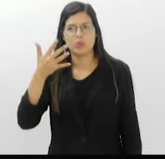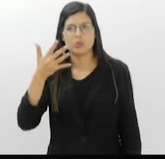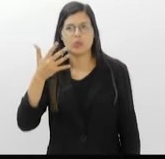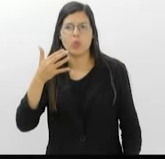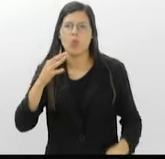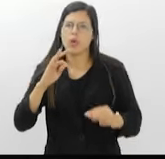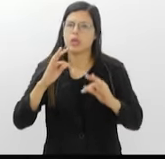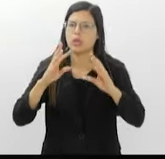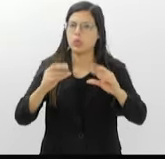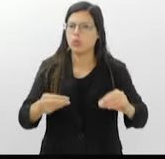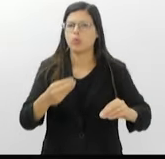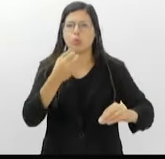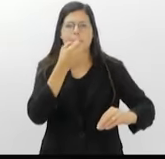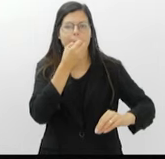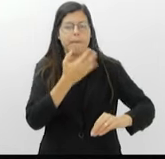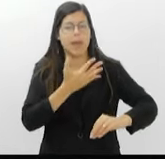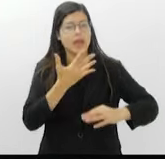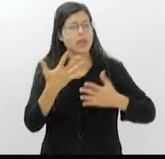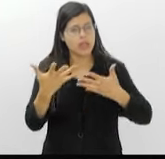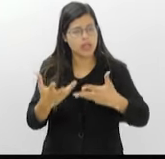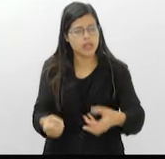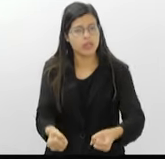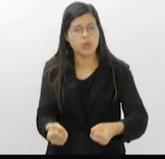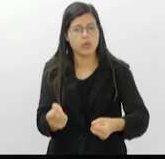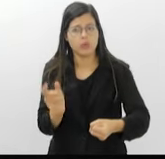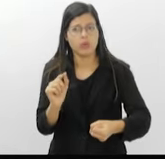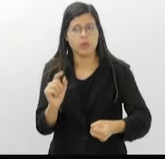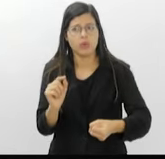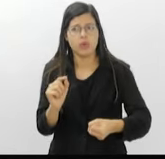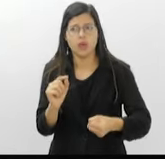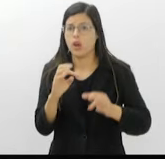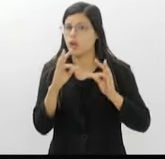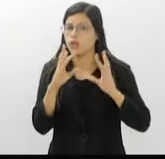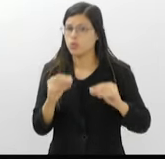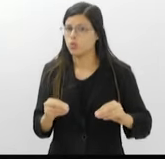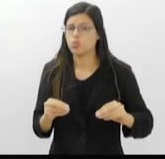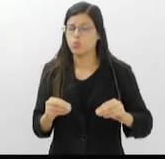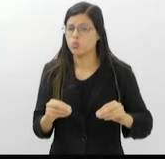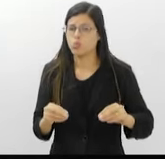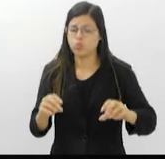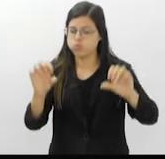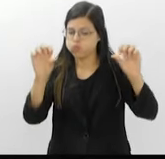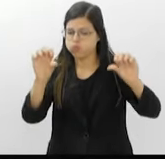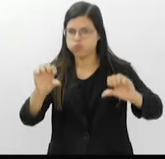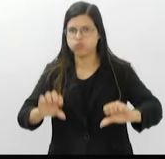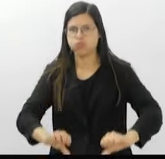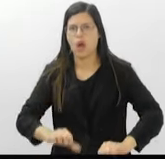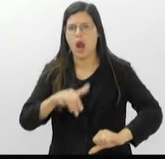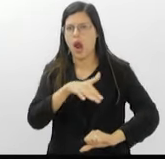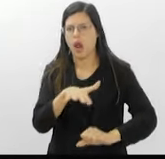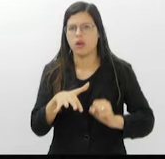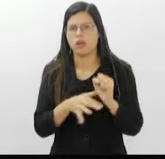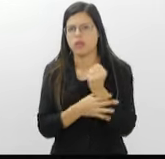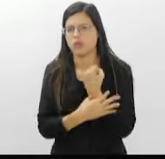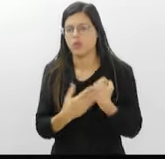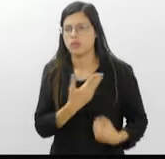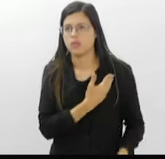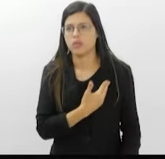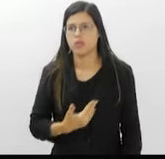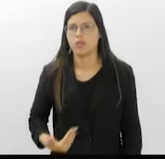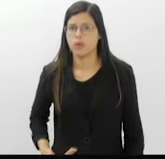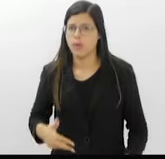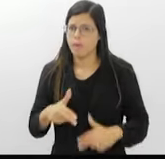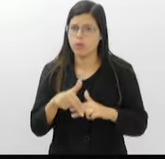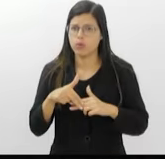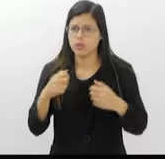indo bem, e assumiu que está tudo indo muito mal na área da segurança pública, daí as